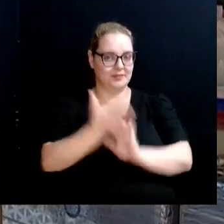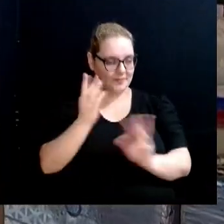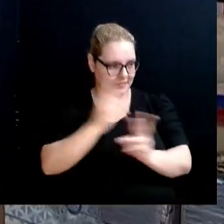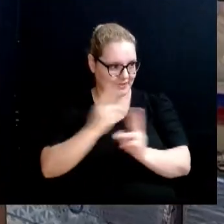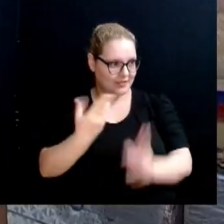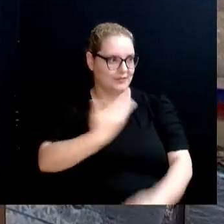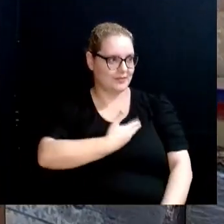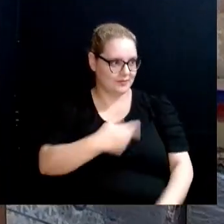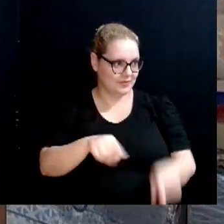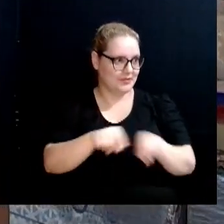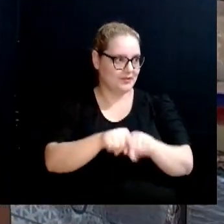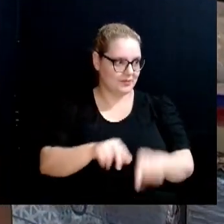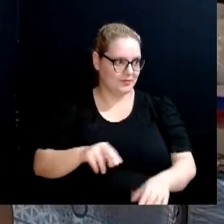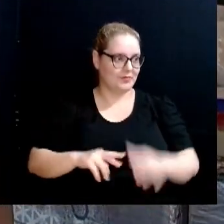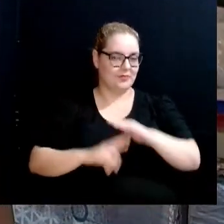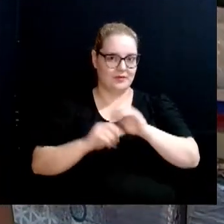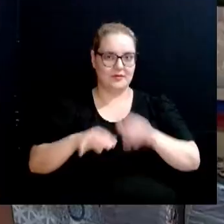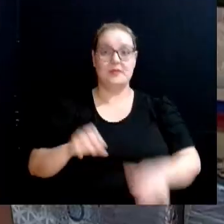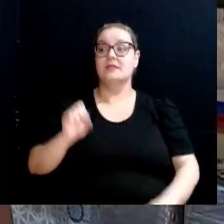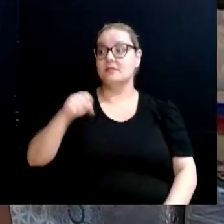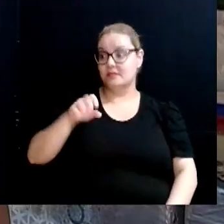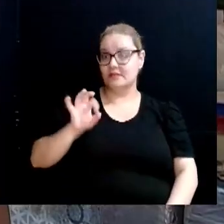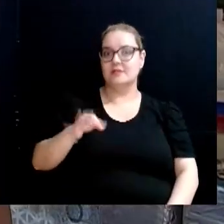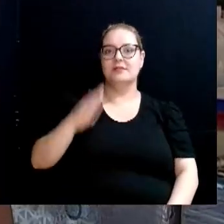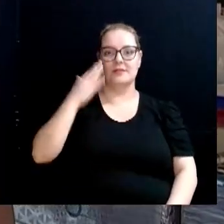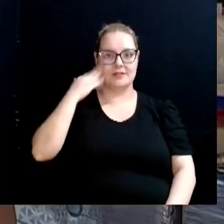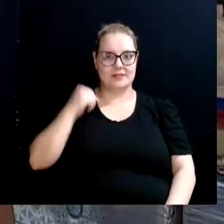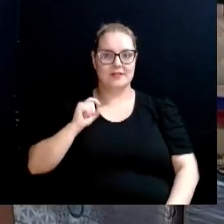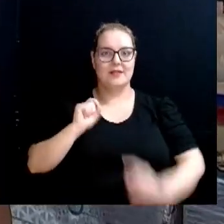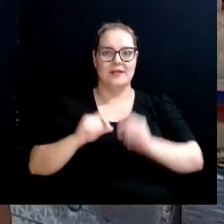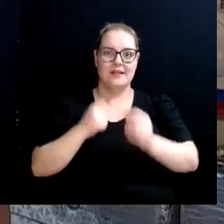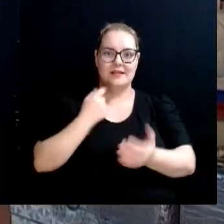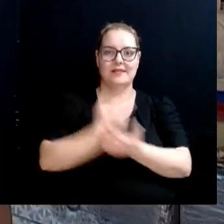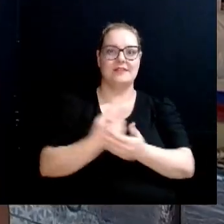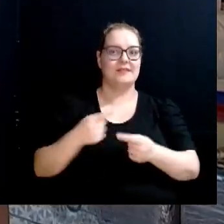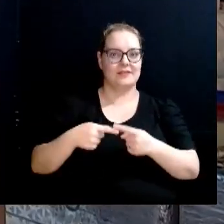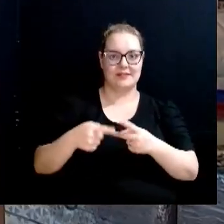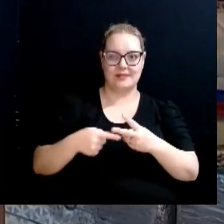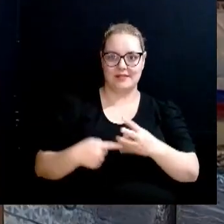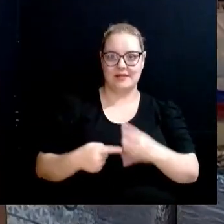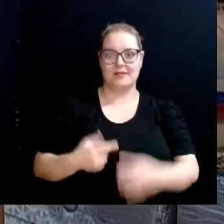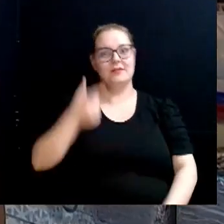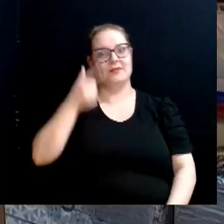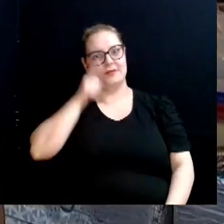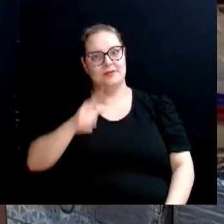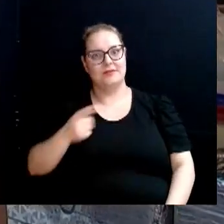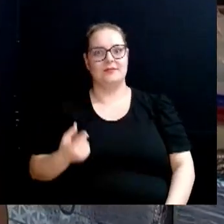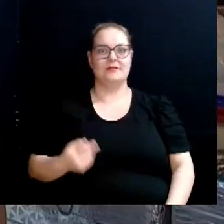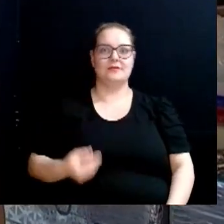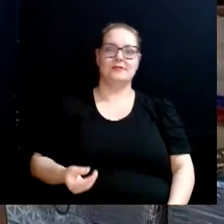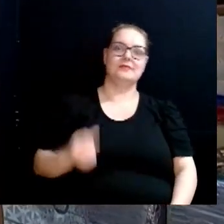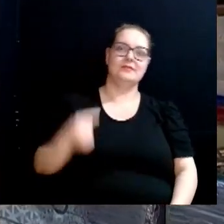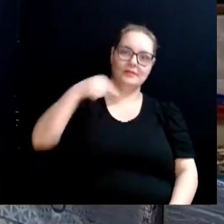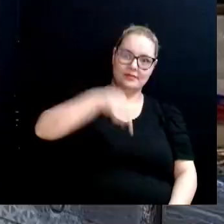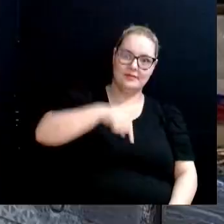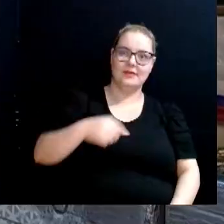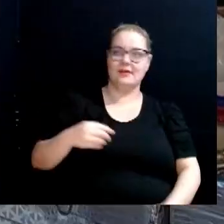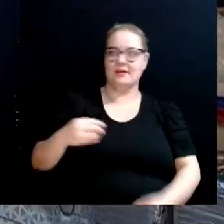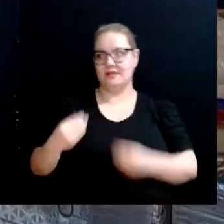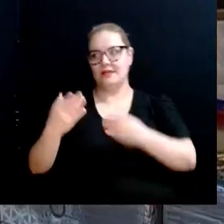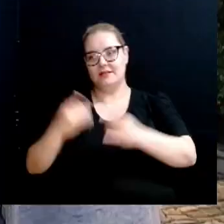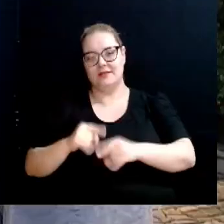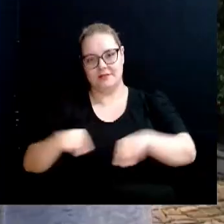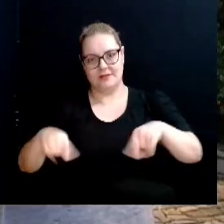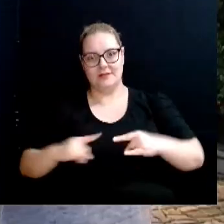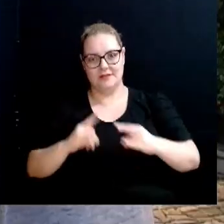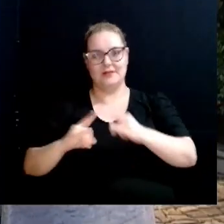com o feirante? Sim, com certeza. Ele já sabe o que a gente compra semanalmente, quando a gente não consegue vir, ele entrega pra gente ali no prédio. São muitos anos de